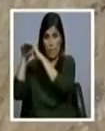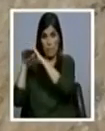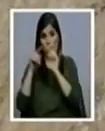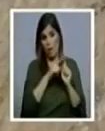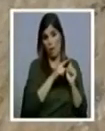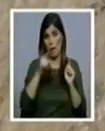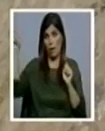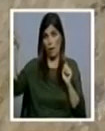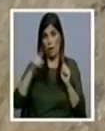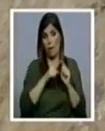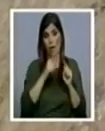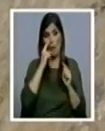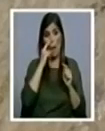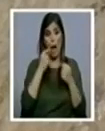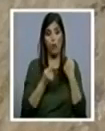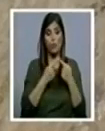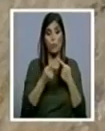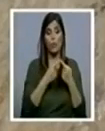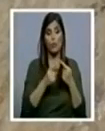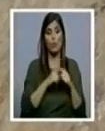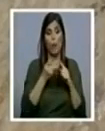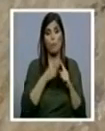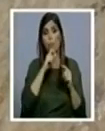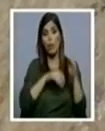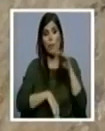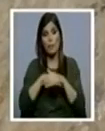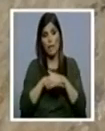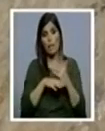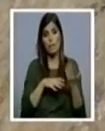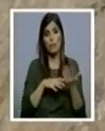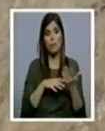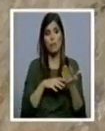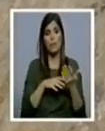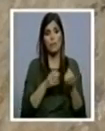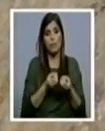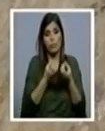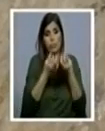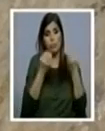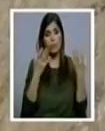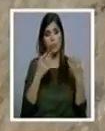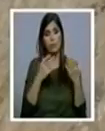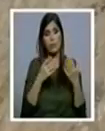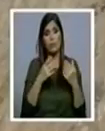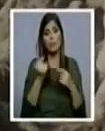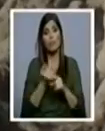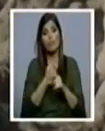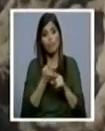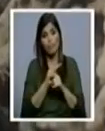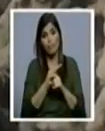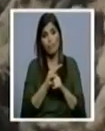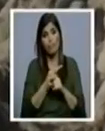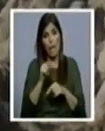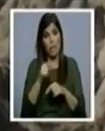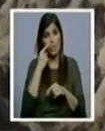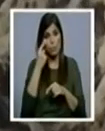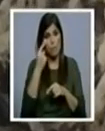determinados períodos-chave do ano que podem limitar certos momentos da reprodução e da fisiologia dos organismos,